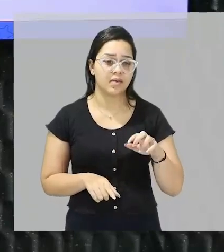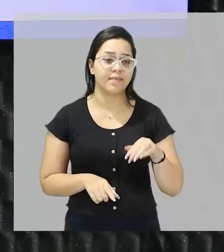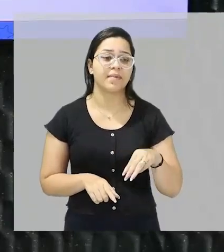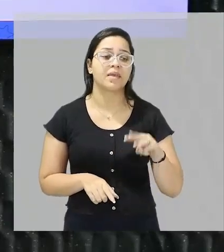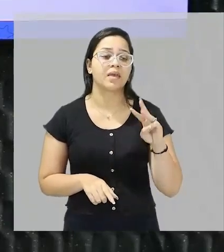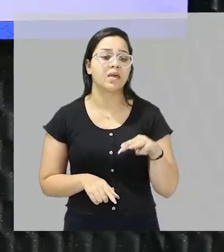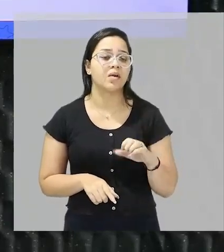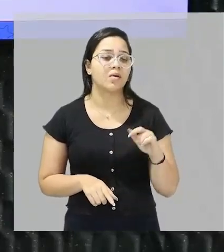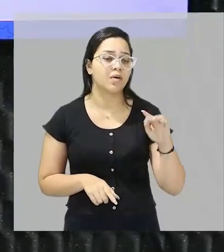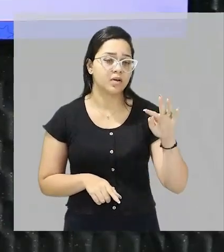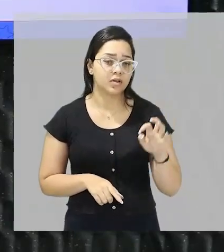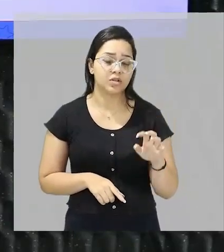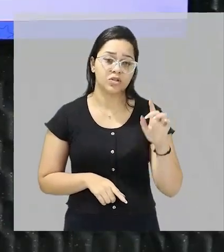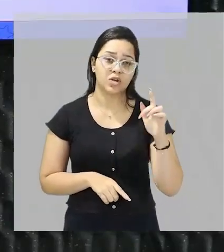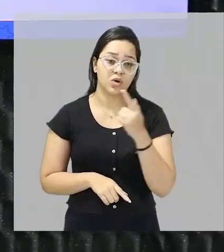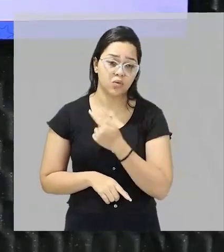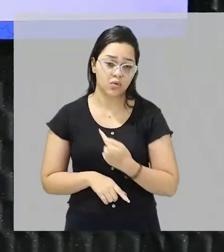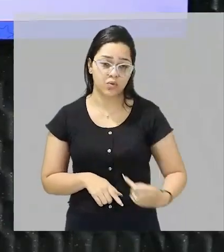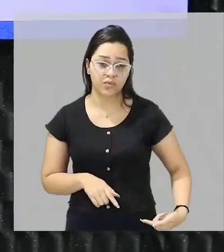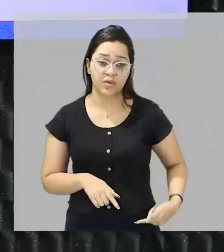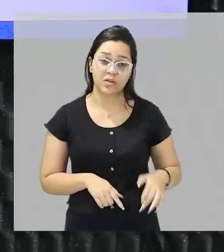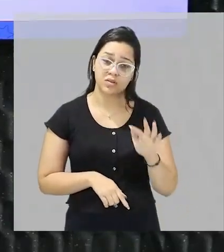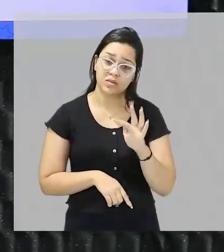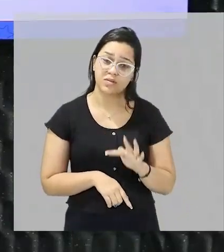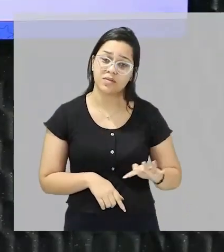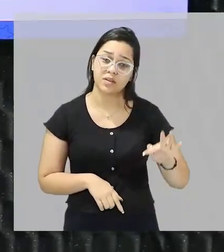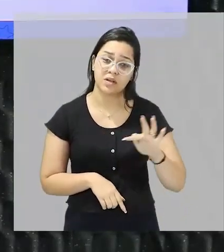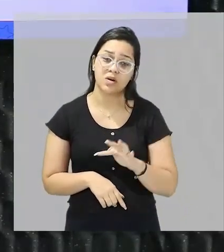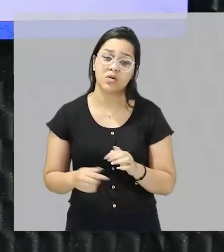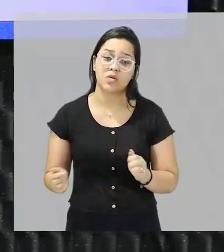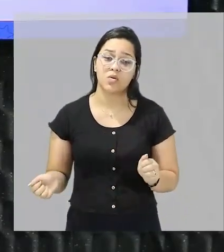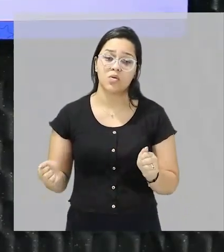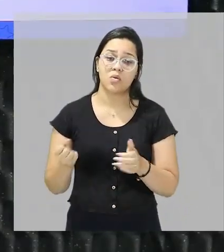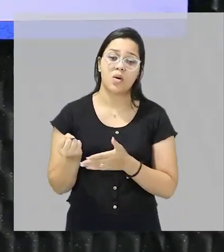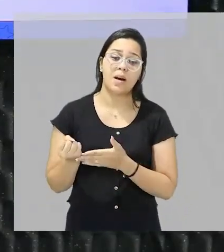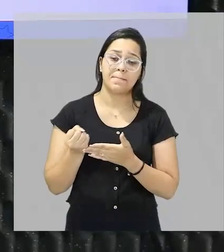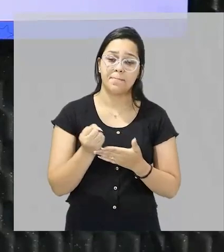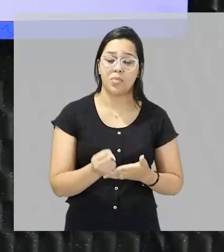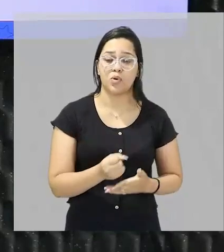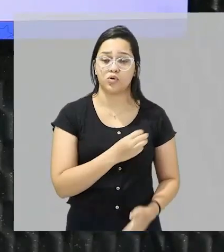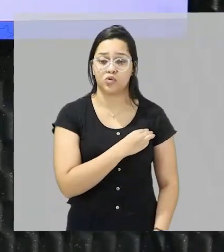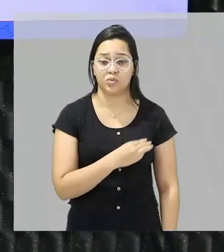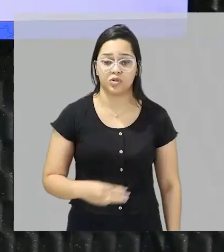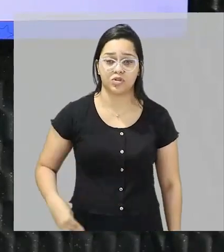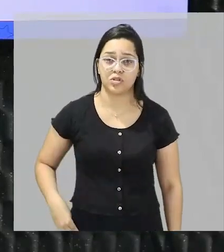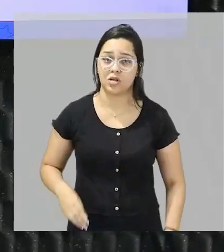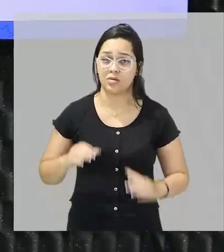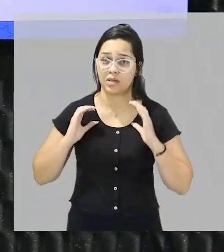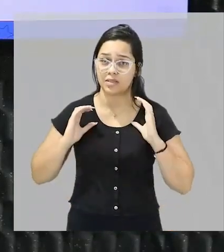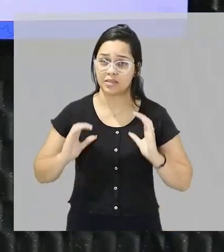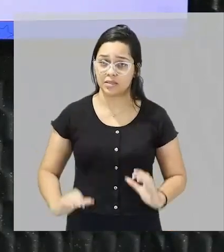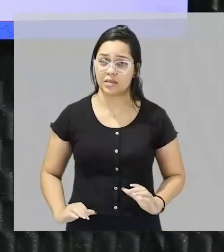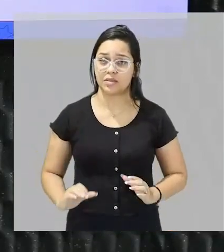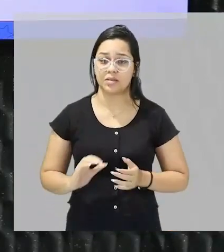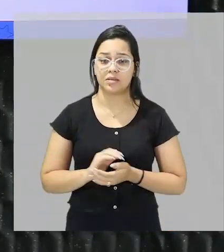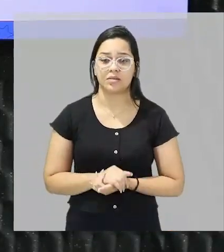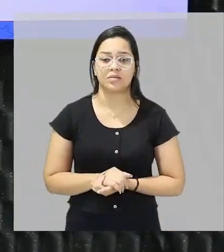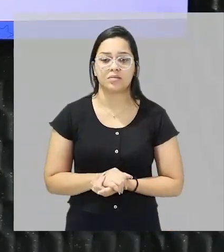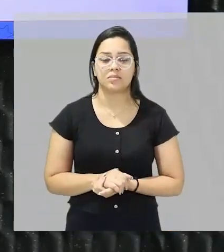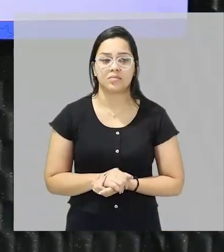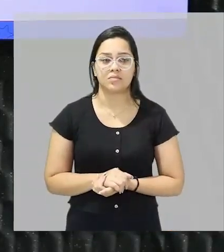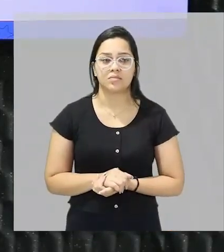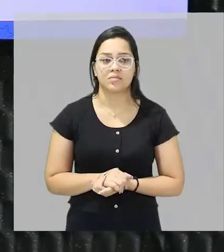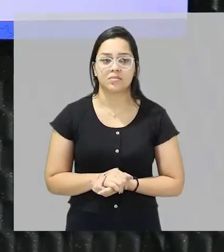agente responsável por essa situação, por essa problemática. Quem foi o agente que ela colocou? O governo federal, com o apoio do